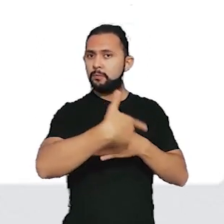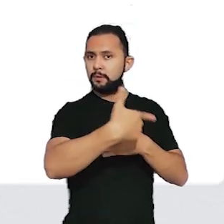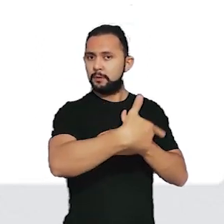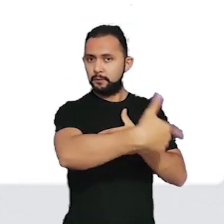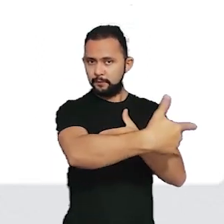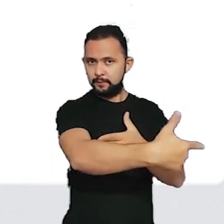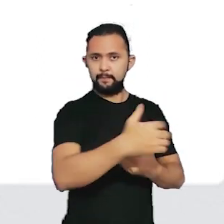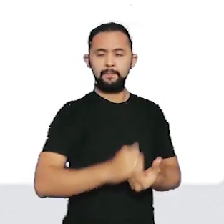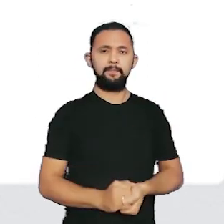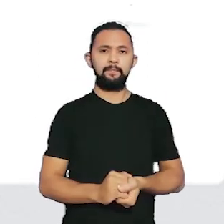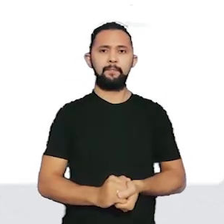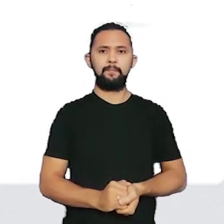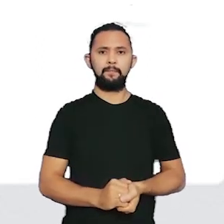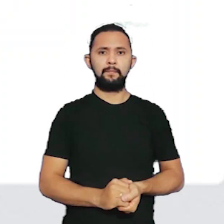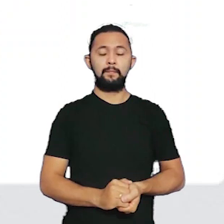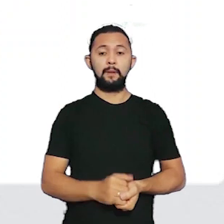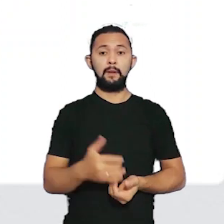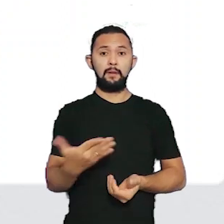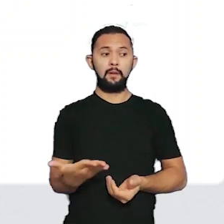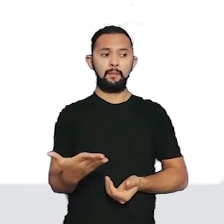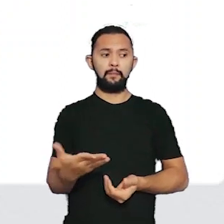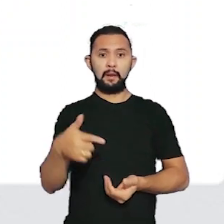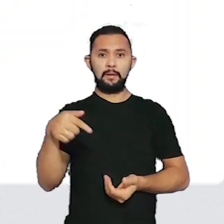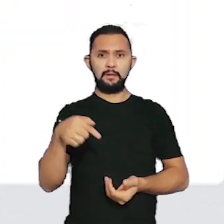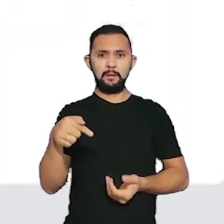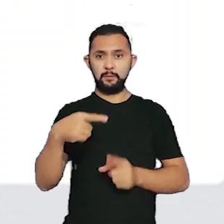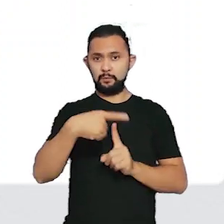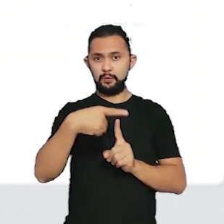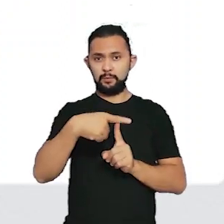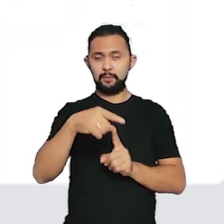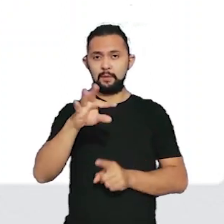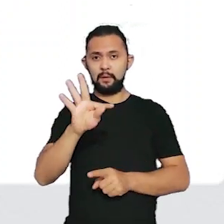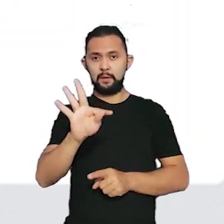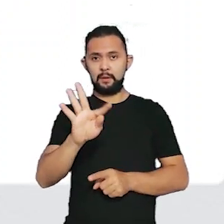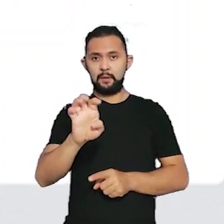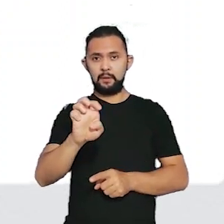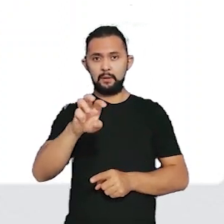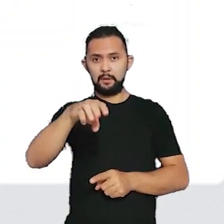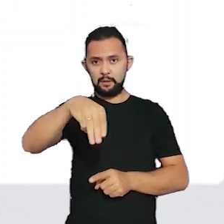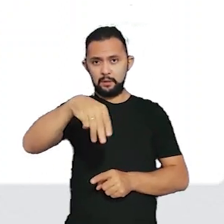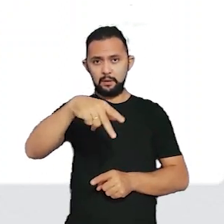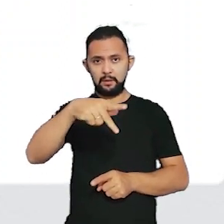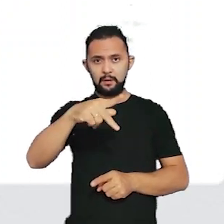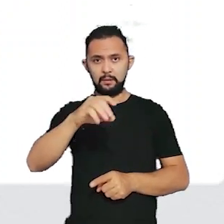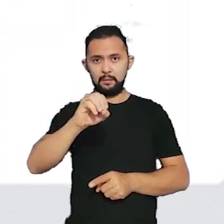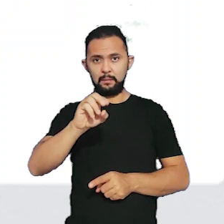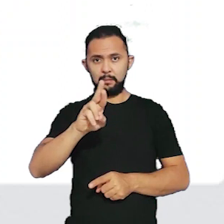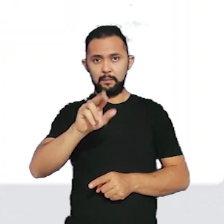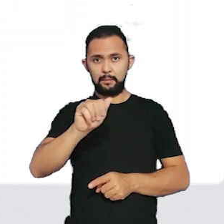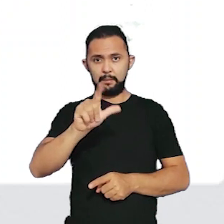consequência. E a temporal vai funcionar como uma ideia de tempo, um adjunto adverbial de tempo,